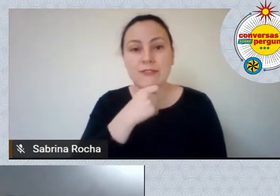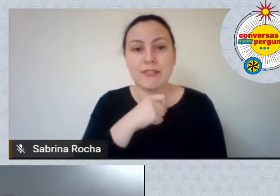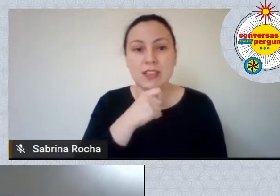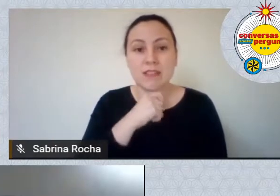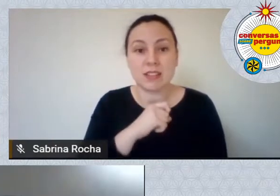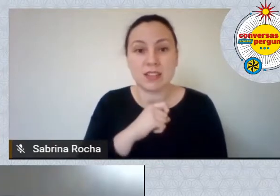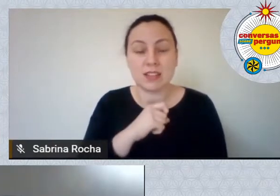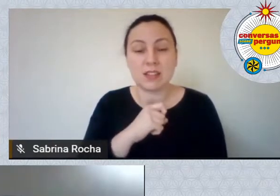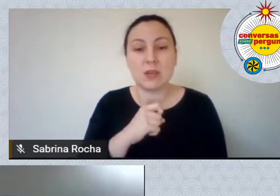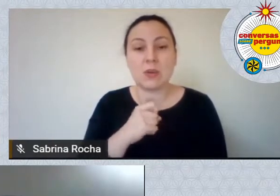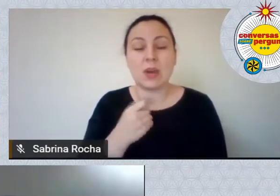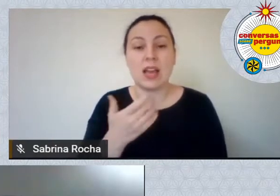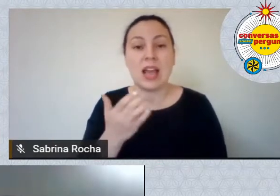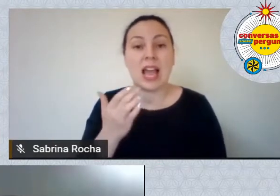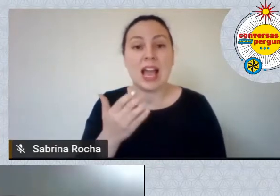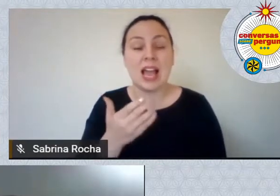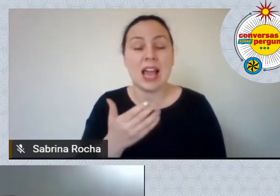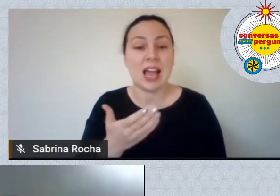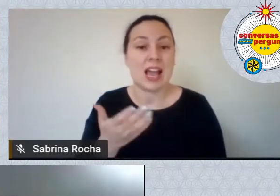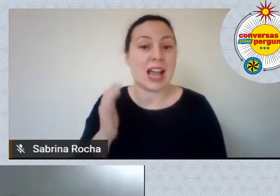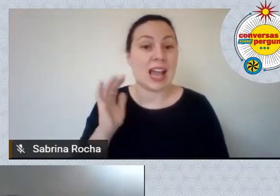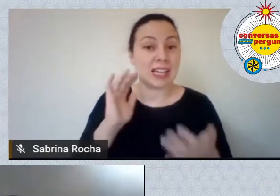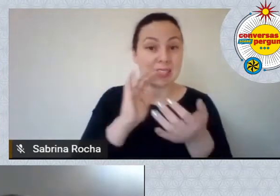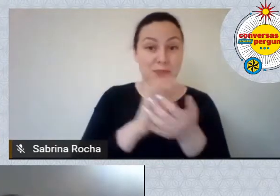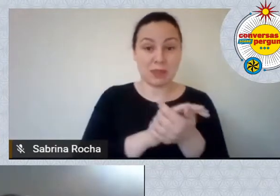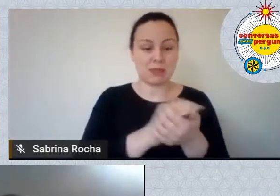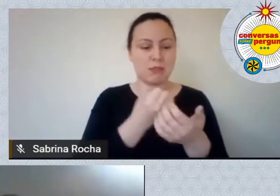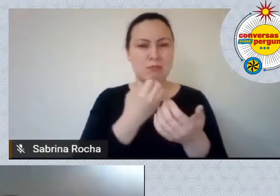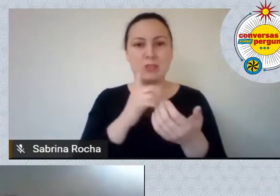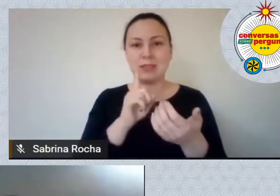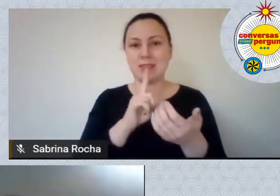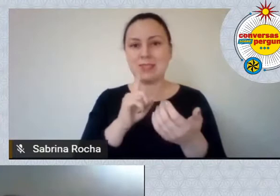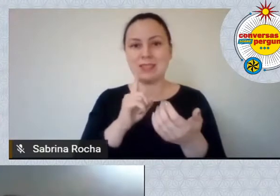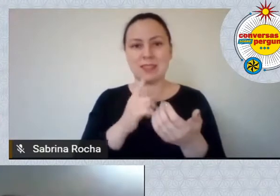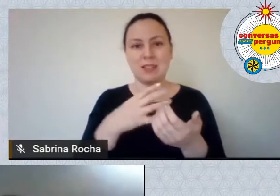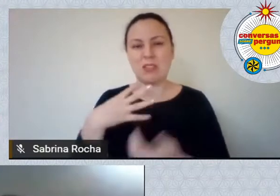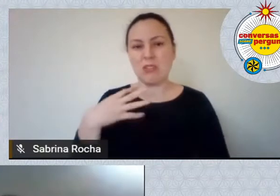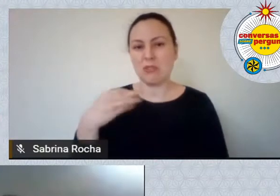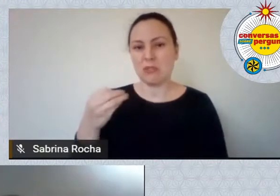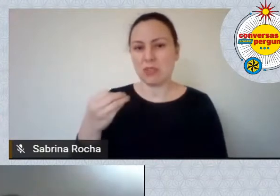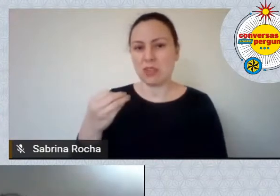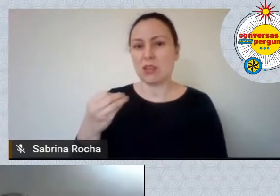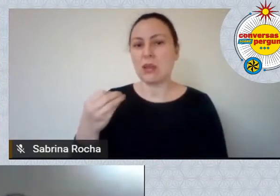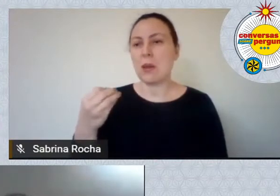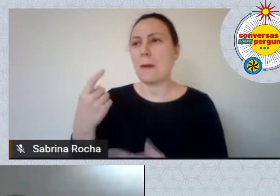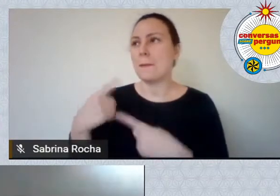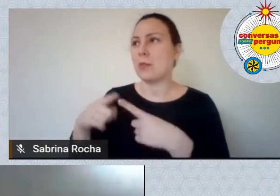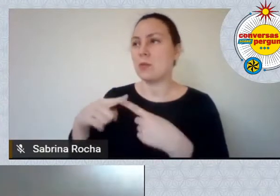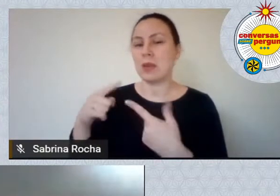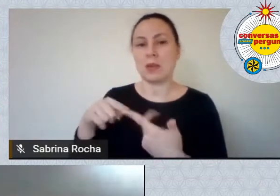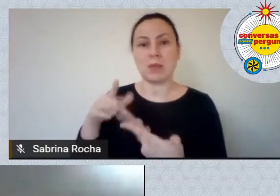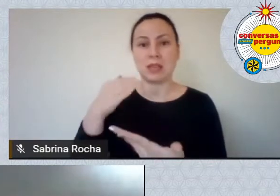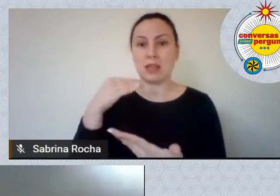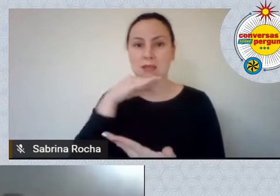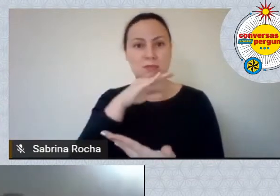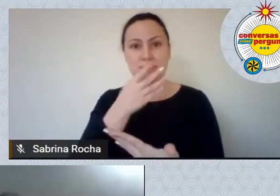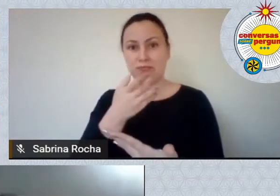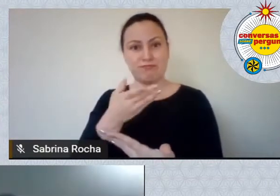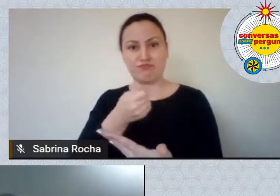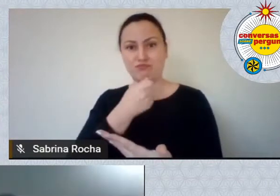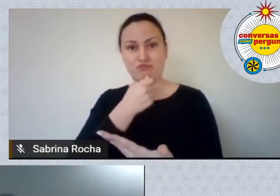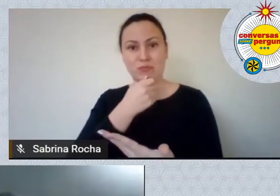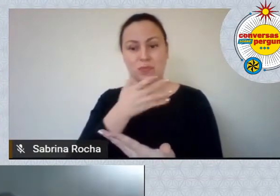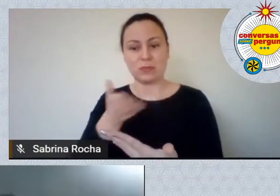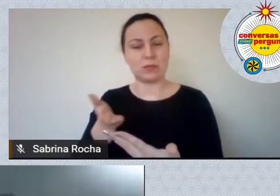nosso casamento não é tão legal assim, nos damos conta que os nossos filhos têm questões que nós nem tínhamos percebido, nos